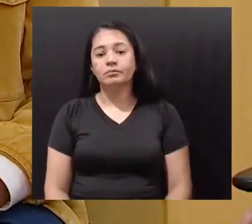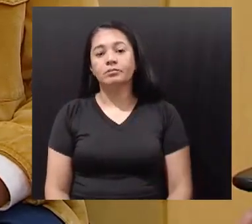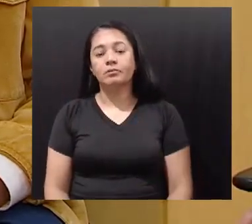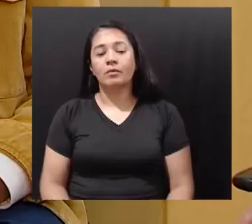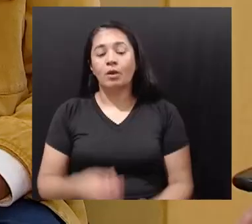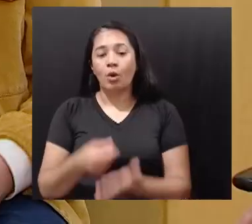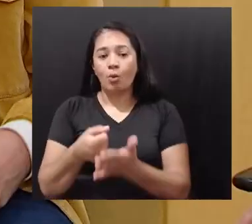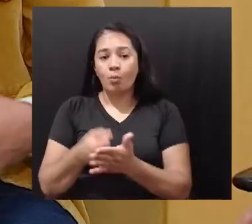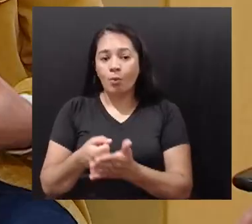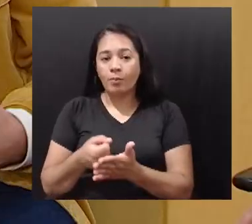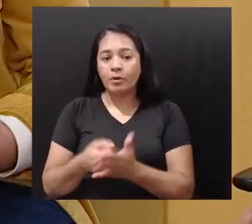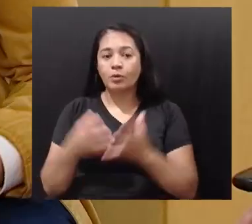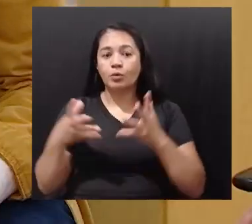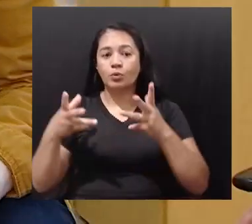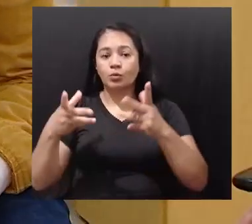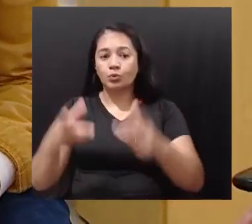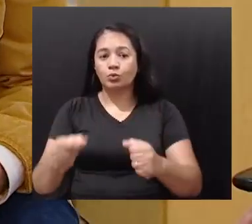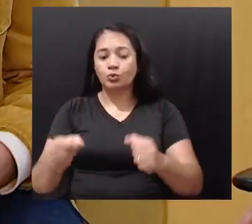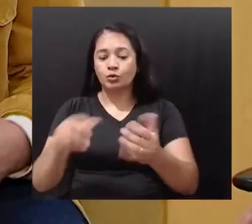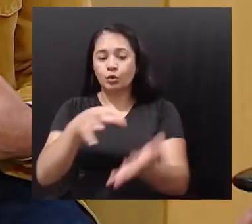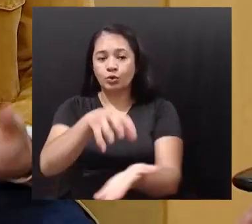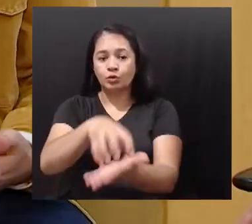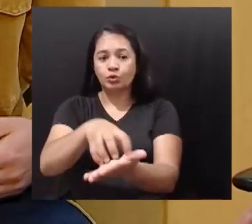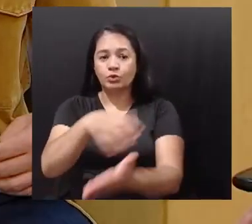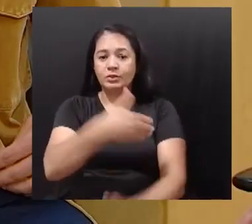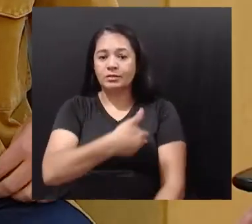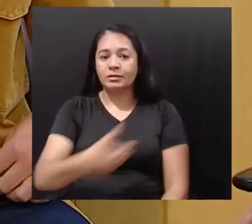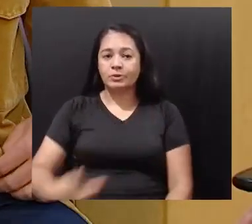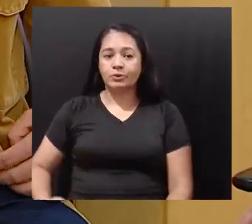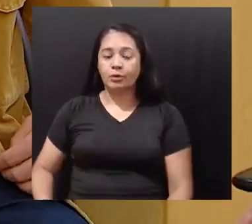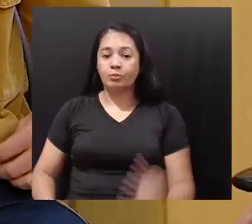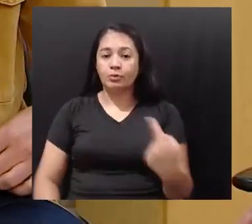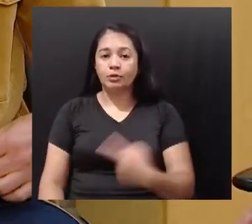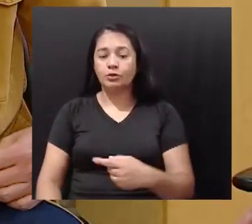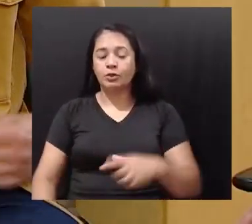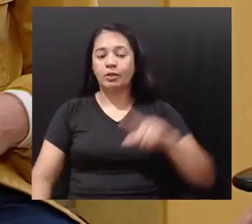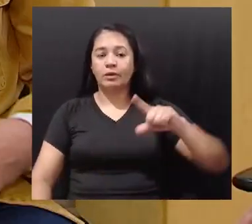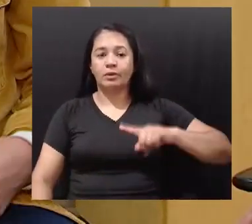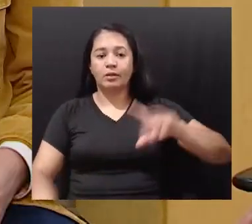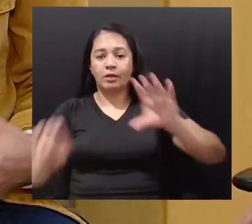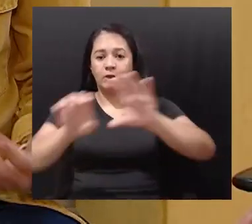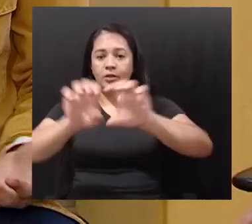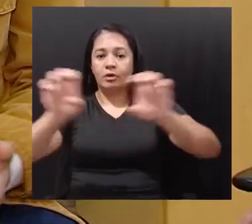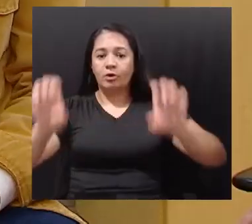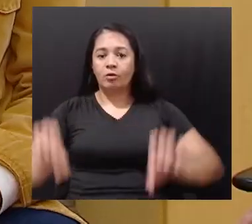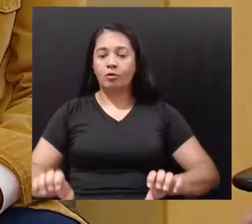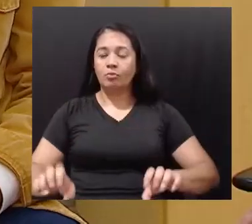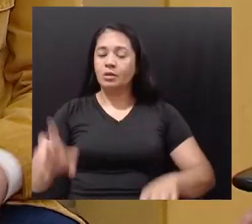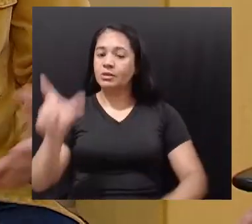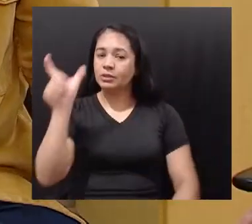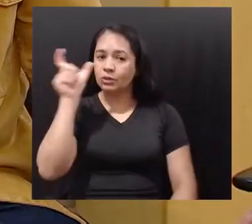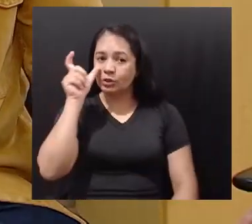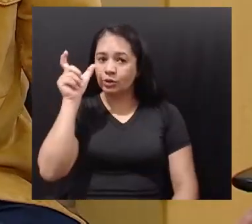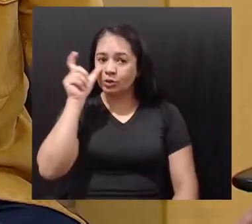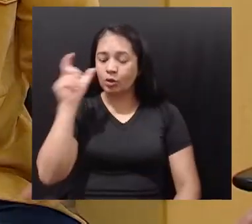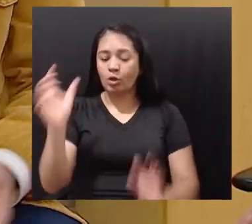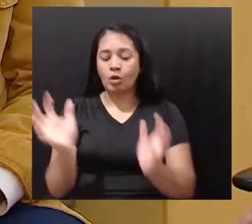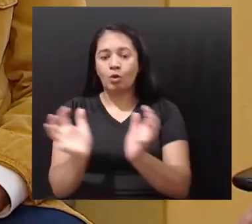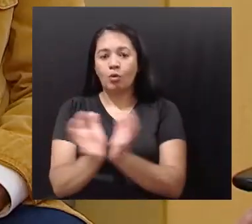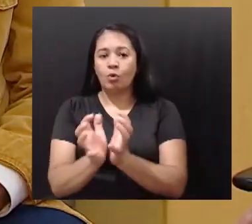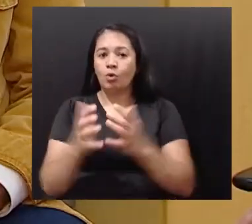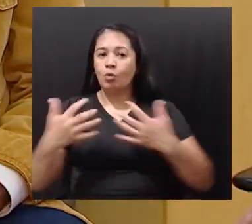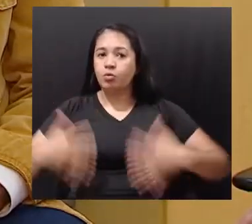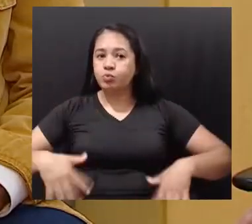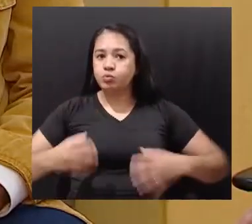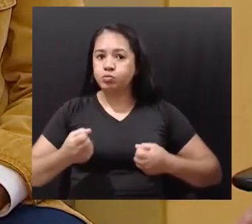órgão público, e nós que temos uma estrutura bastante interessante, né, uma equipe grande, afinal de contas,